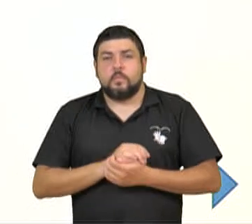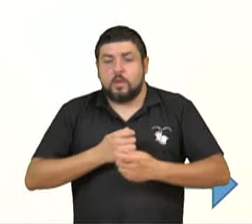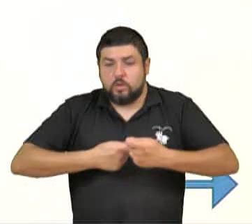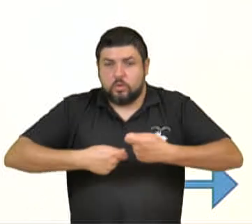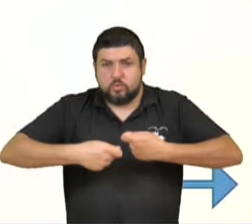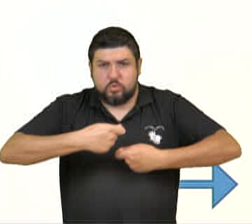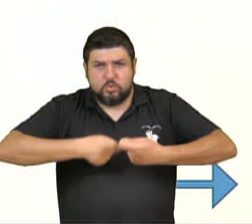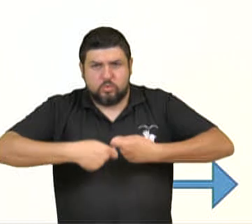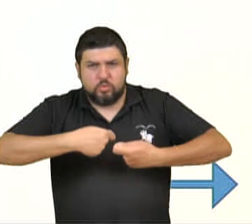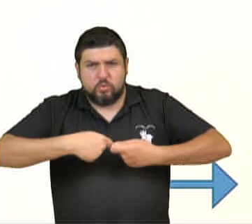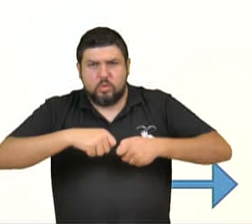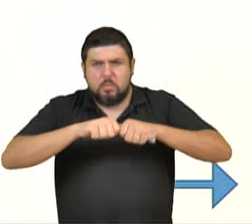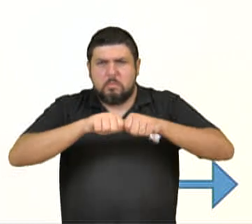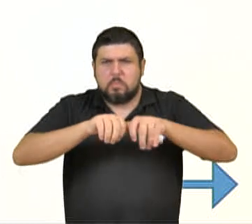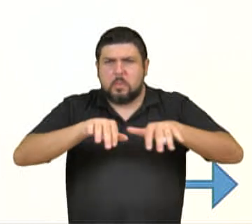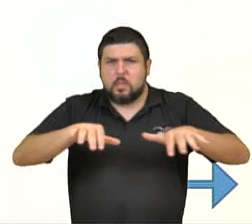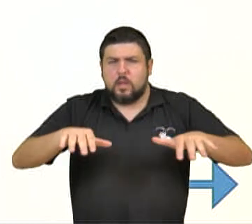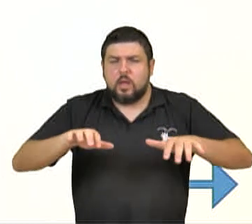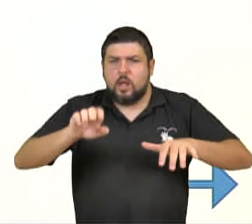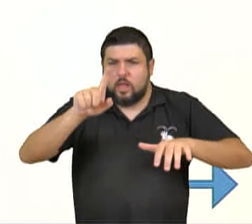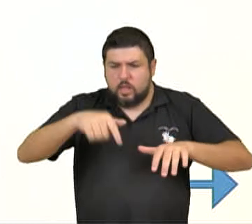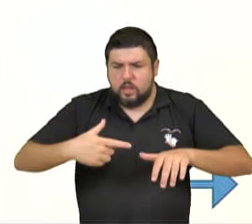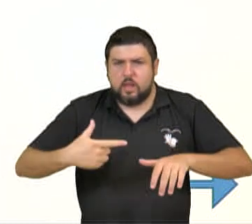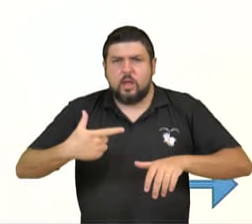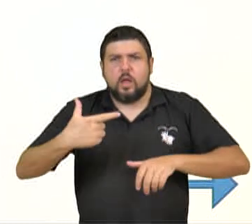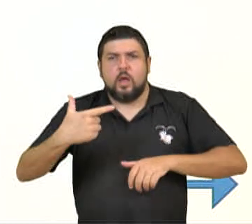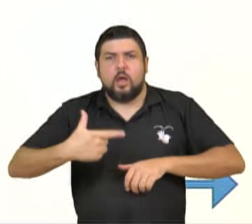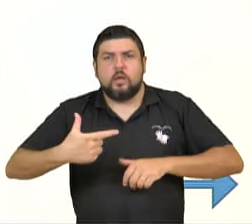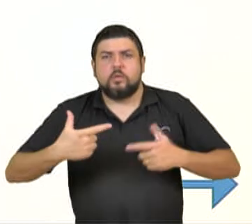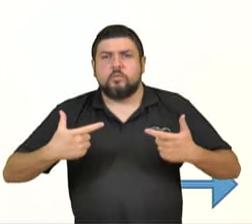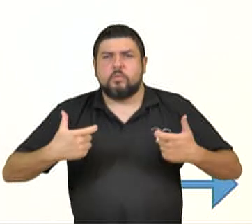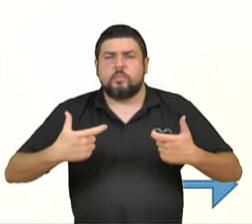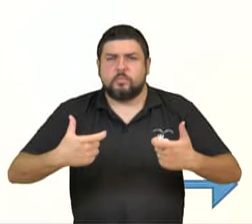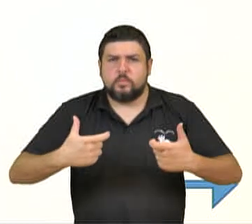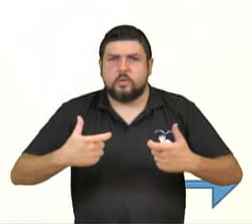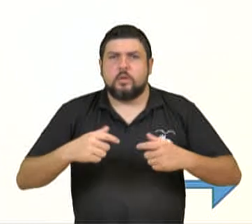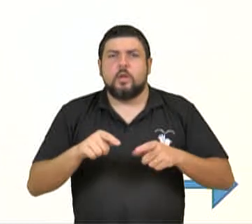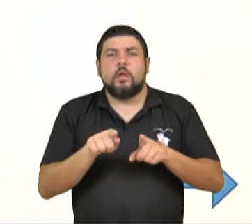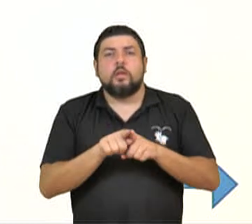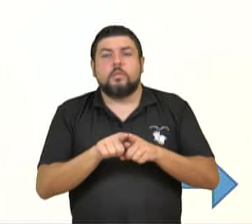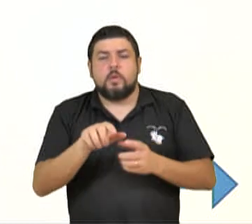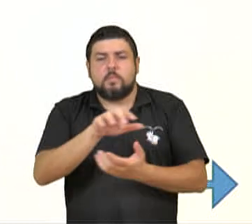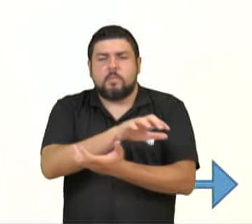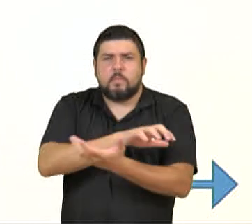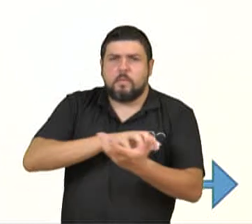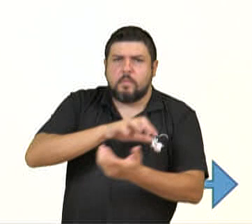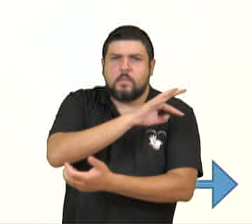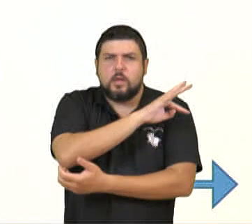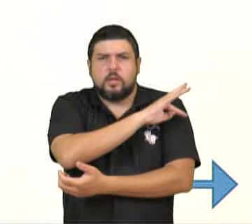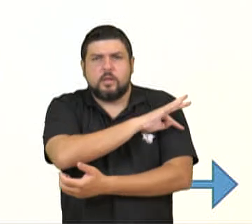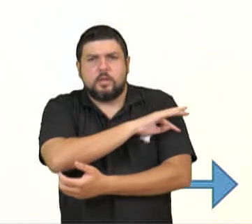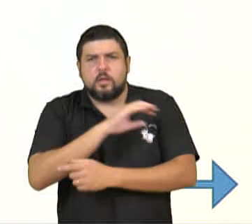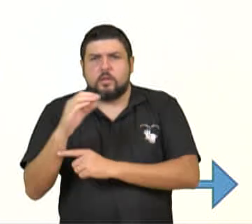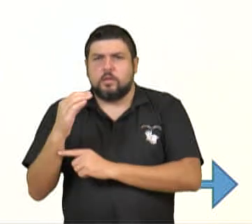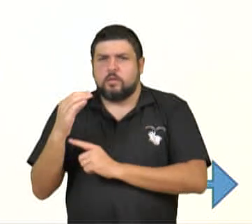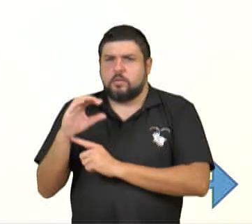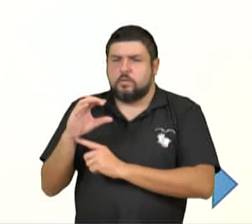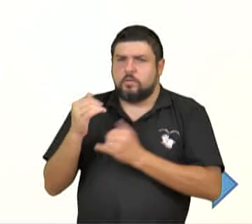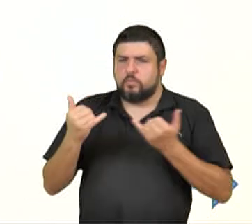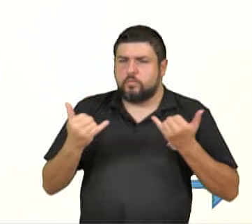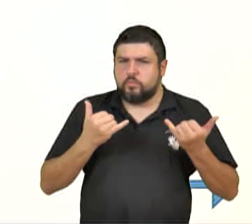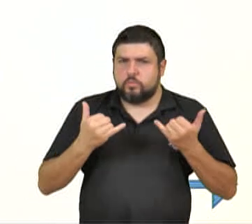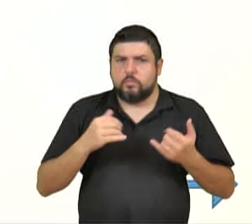econômica ocorrida após a Segunda Guerra e na revolução técnico-científica ou informacional, a globalização